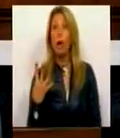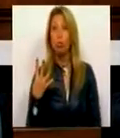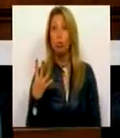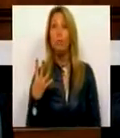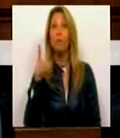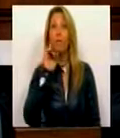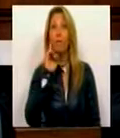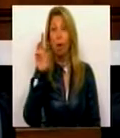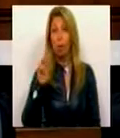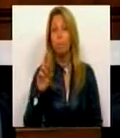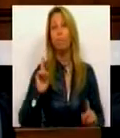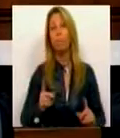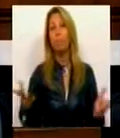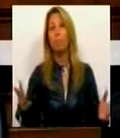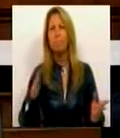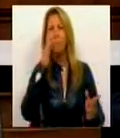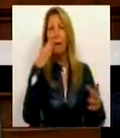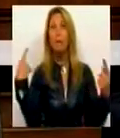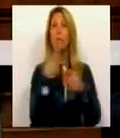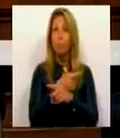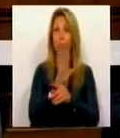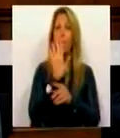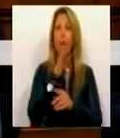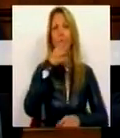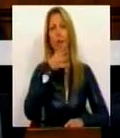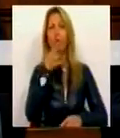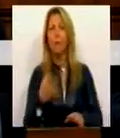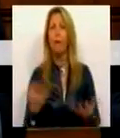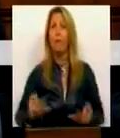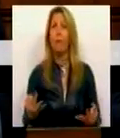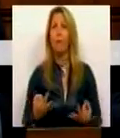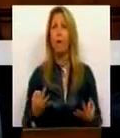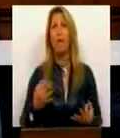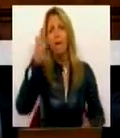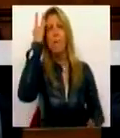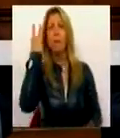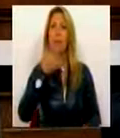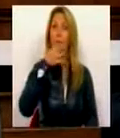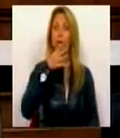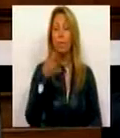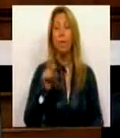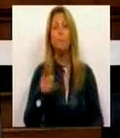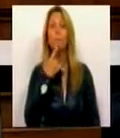parece contraditório, mas que se explica com certeza com alguma facilidade.